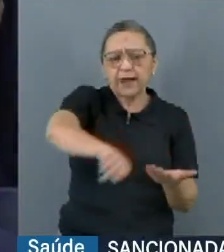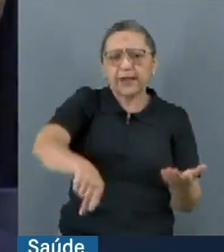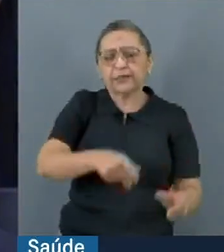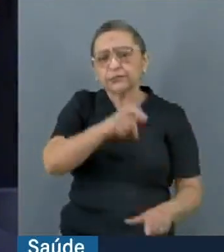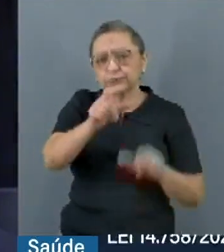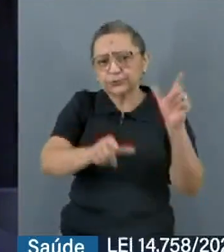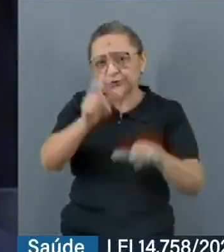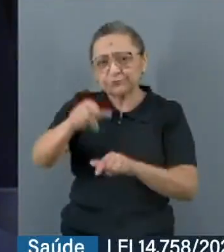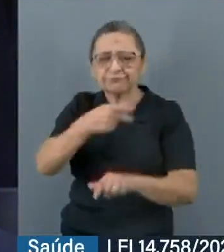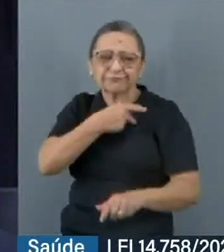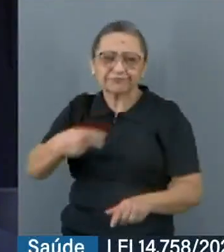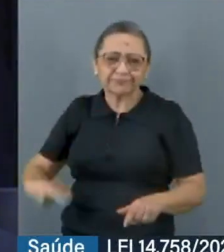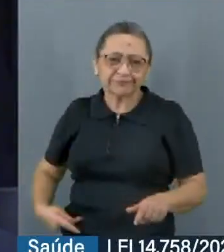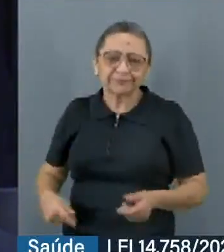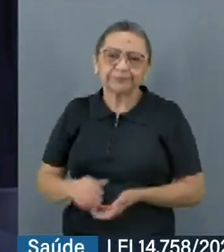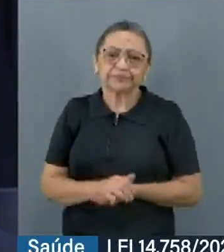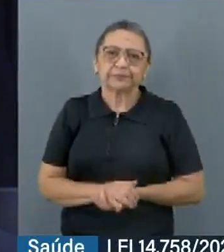presidenciáveis